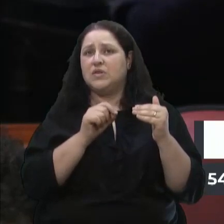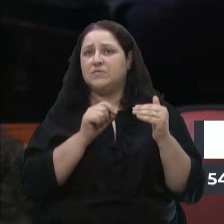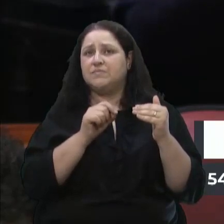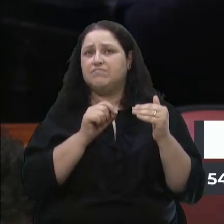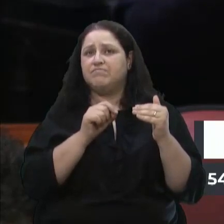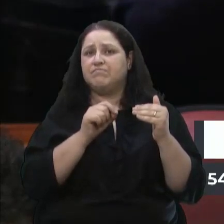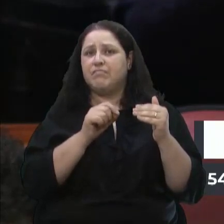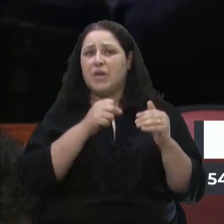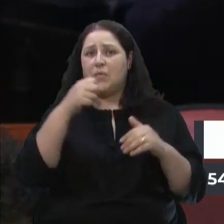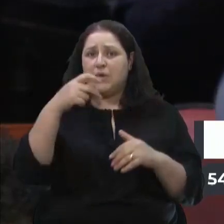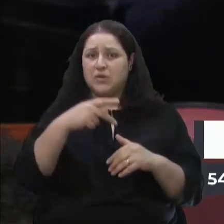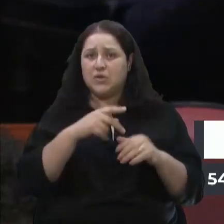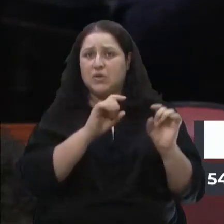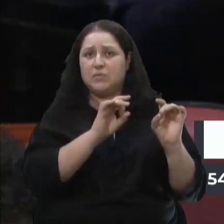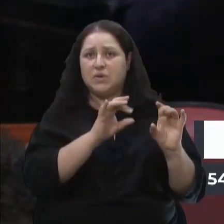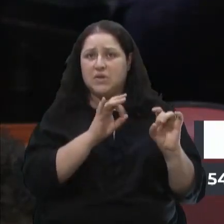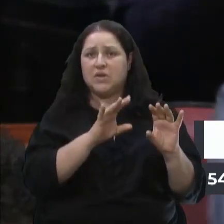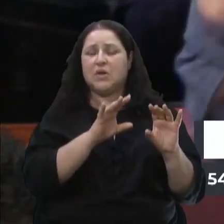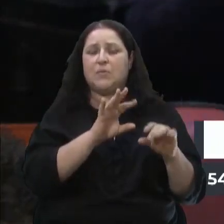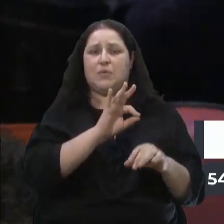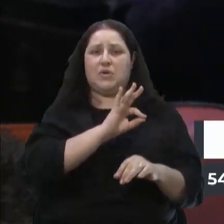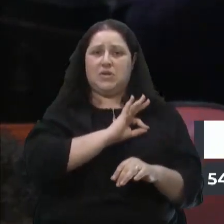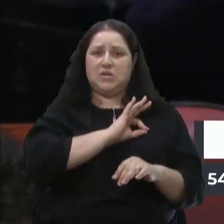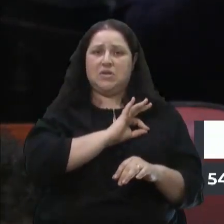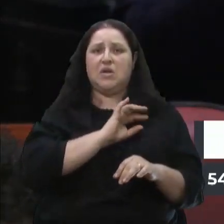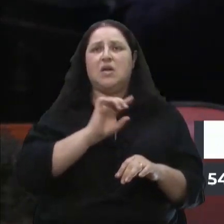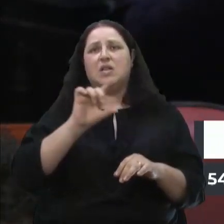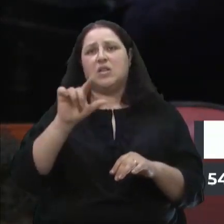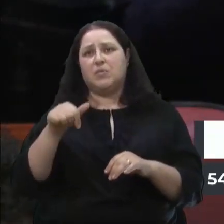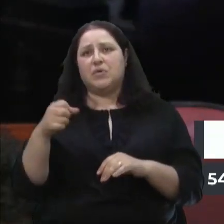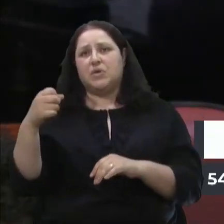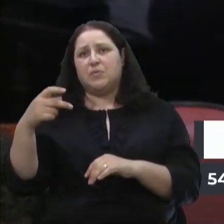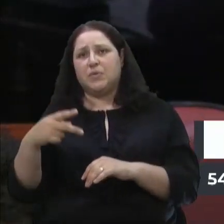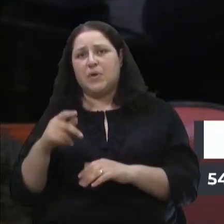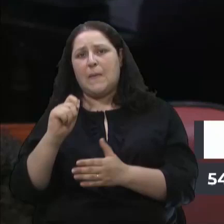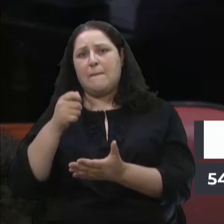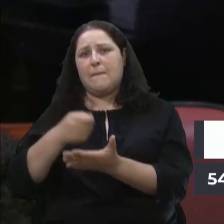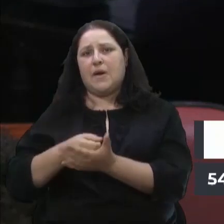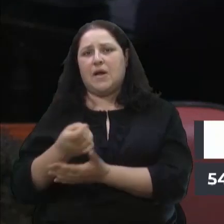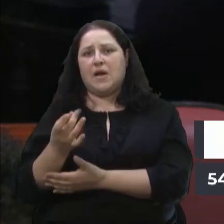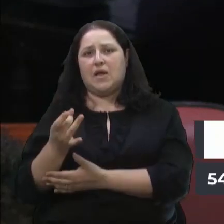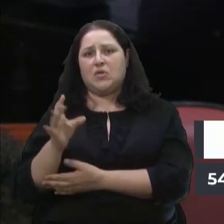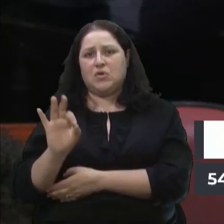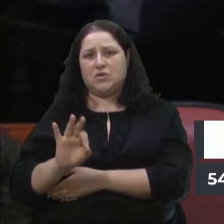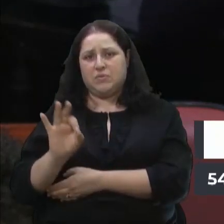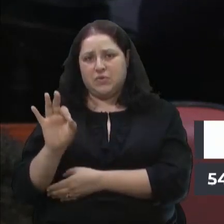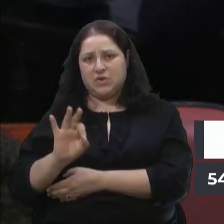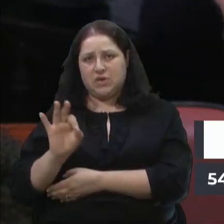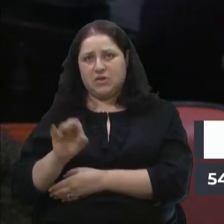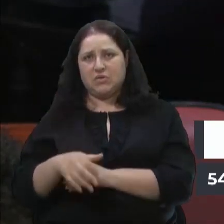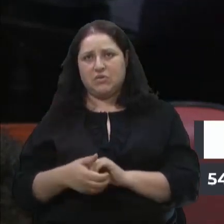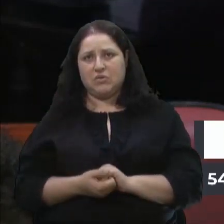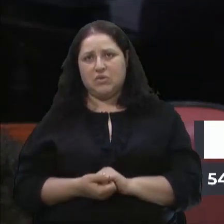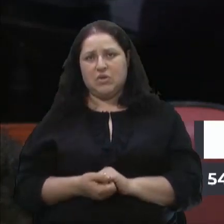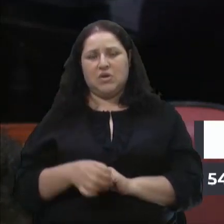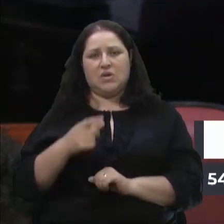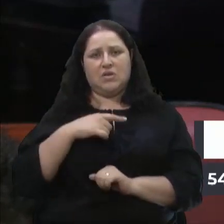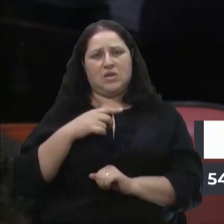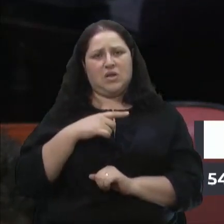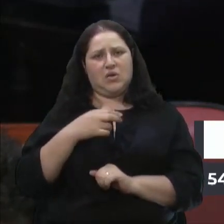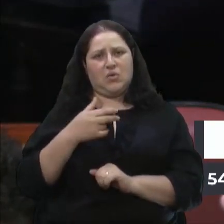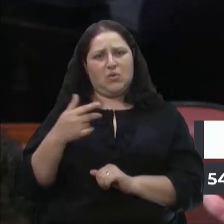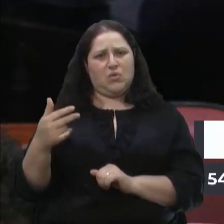da aposentadoria especial para a guarda, mas depois que se aposenta, paga 14%. Tem uma contradição